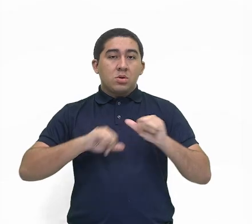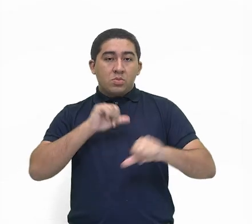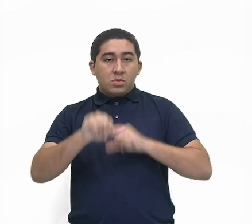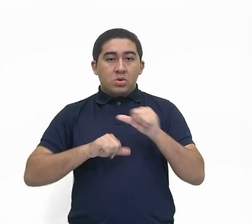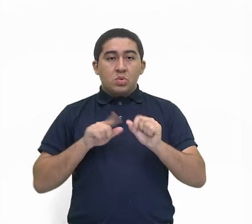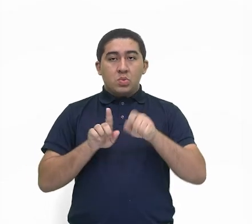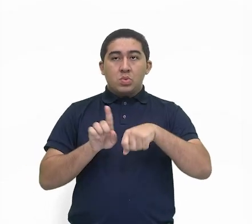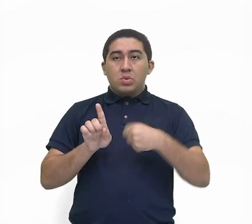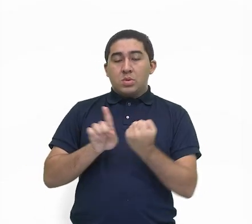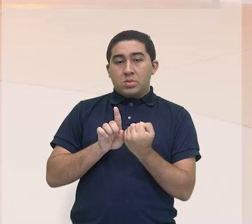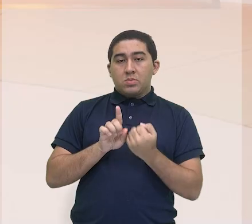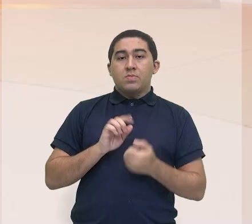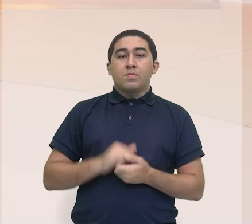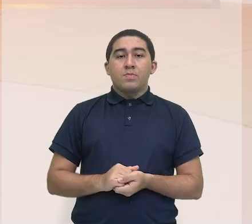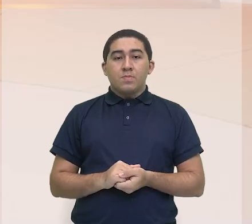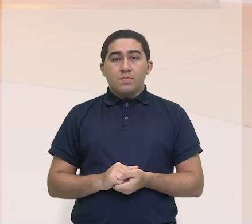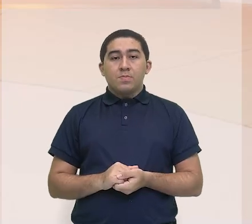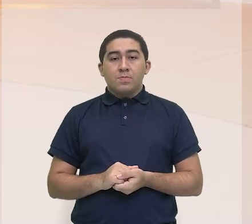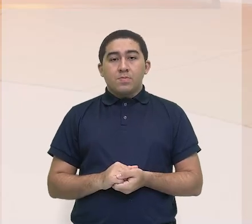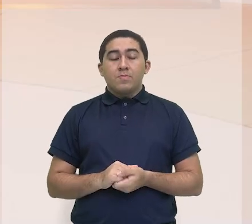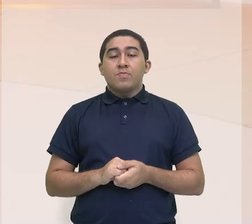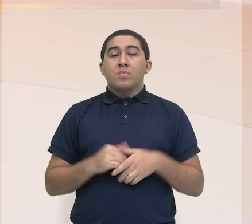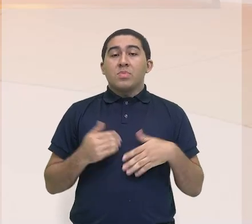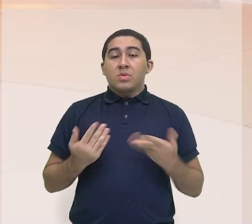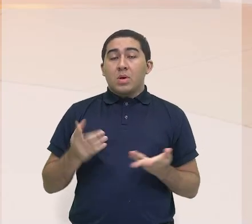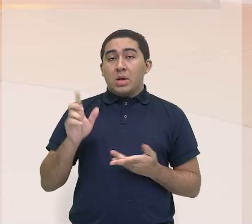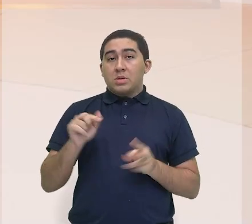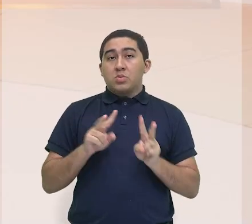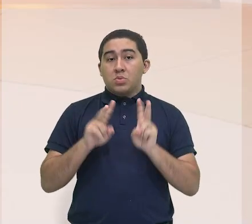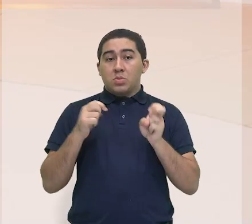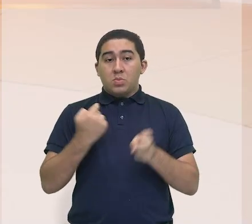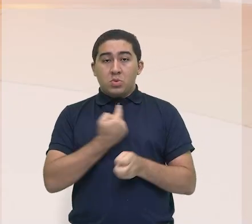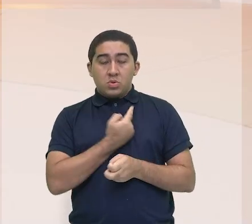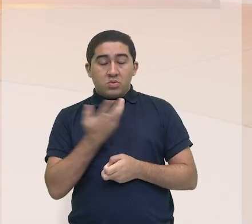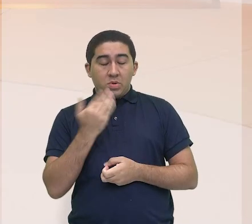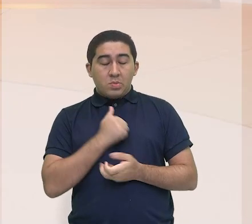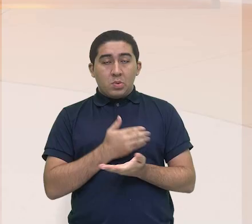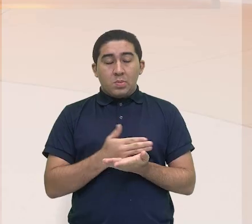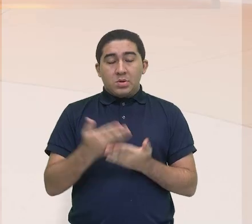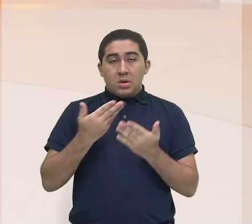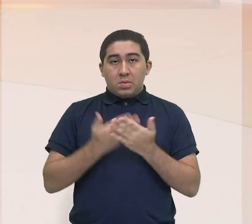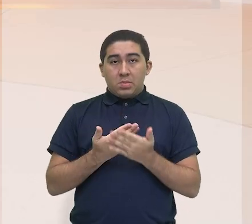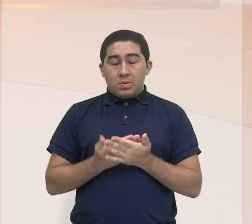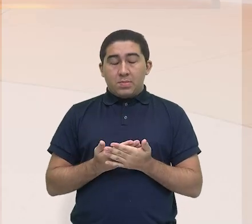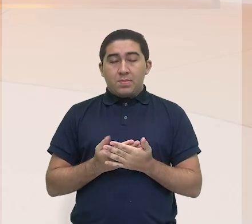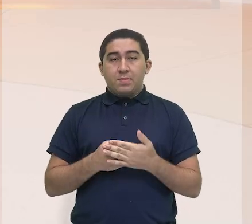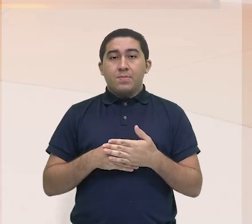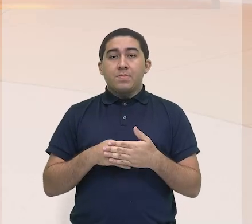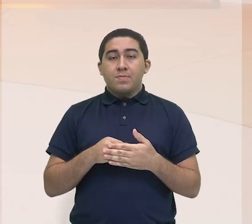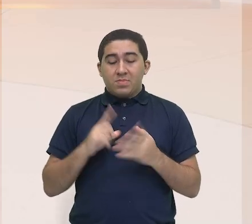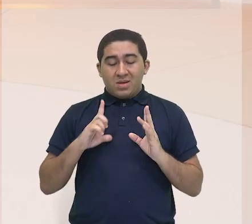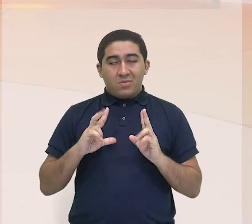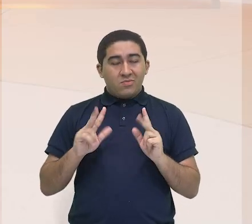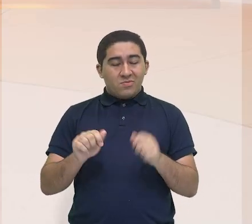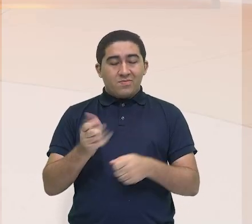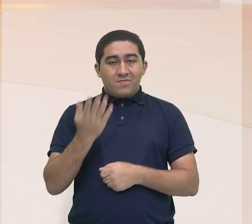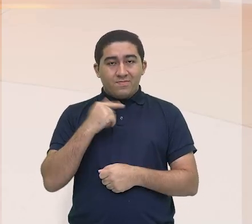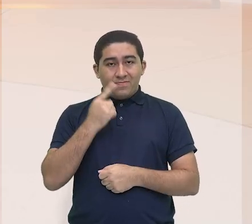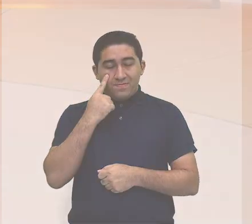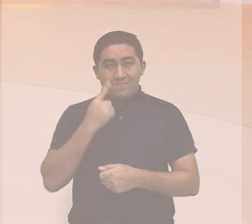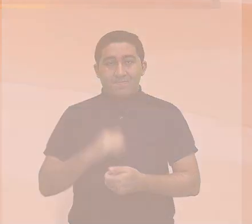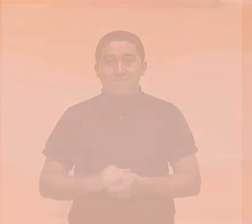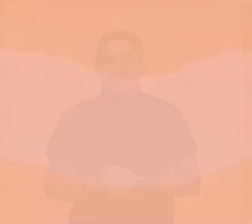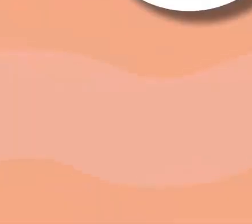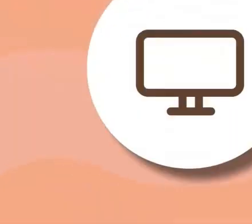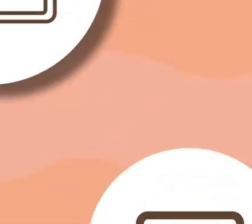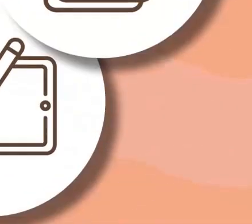da sociedade. Então, esse é o nosso assunto e vamos agora, então, iniciar com toda a força. Vamos lá!